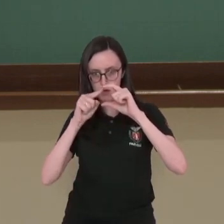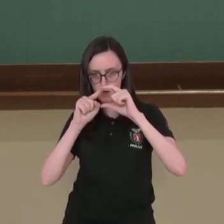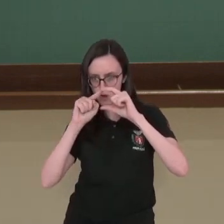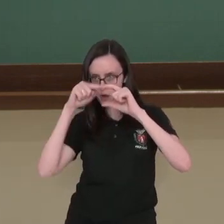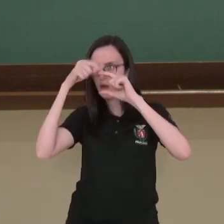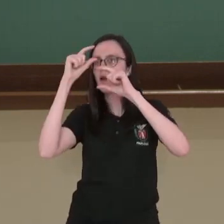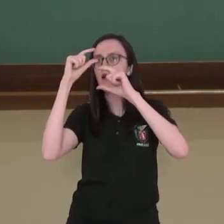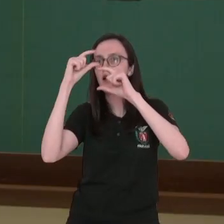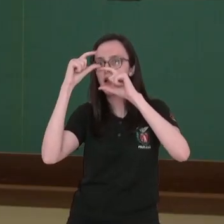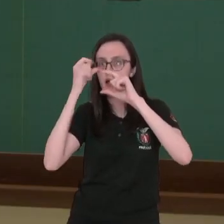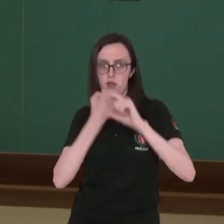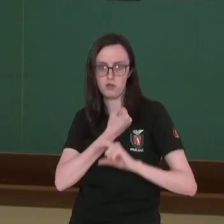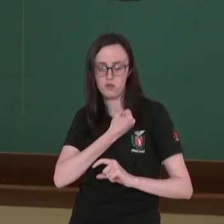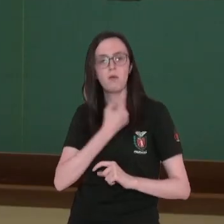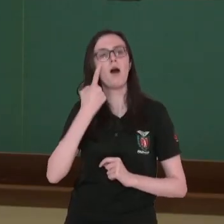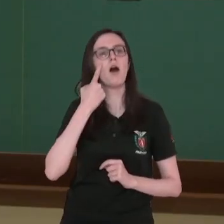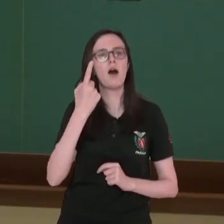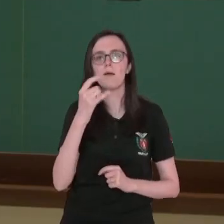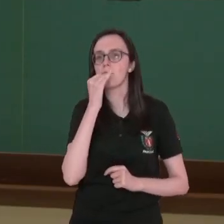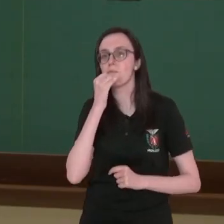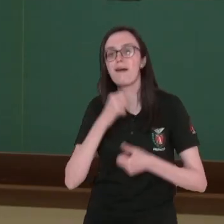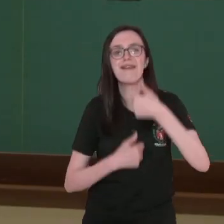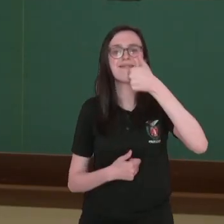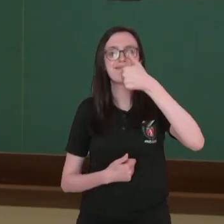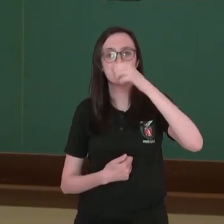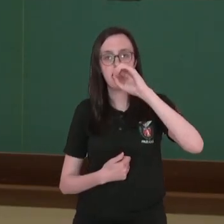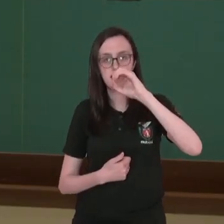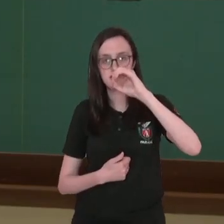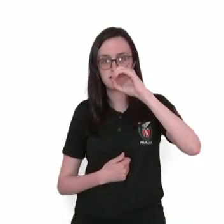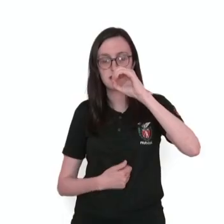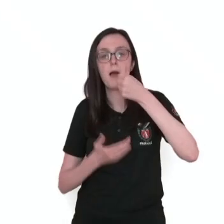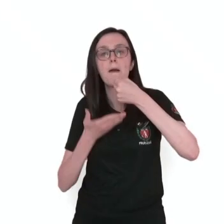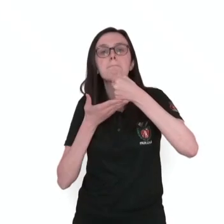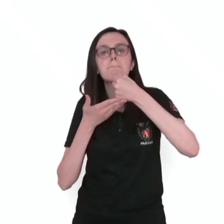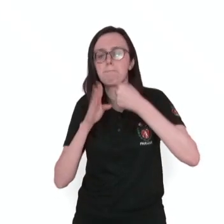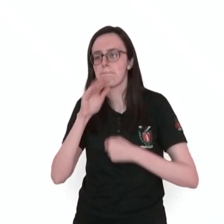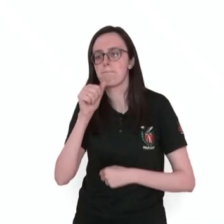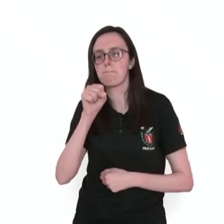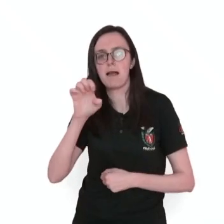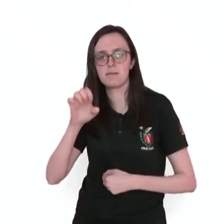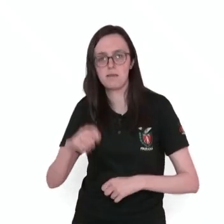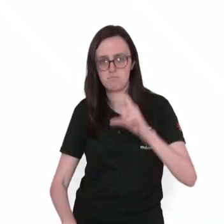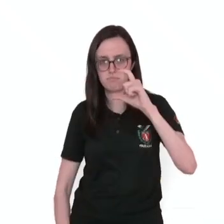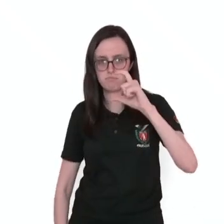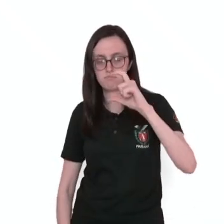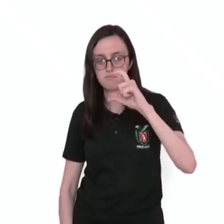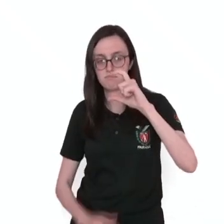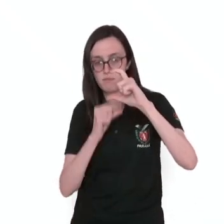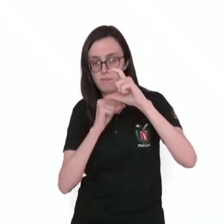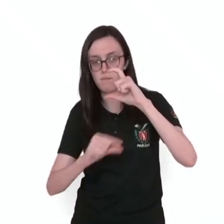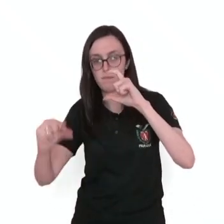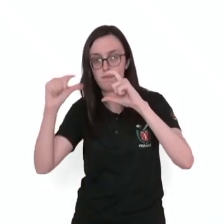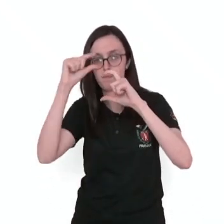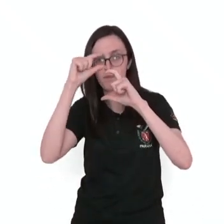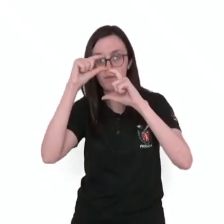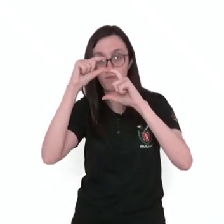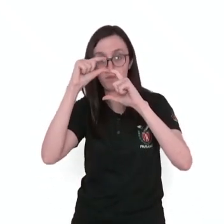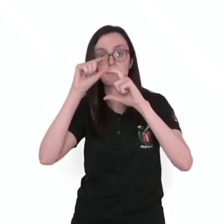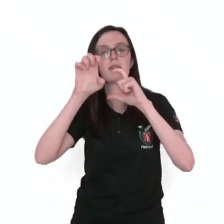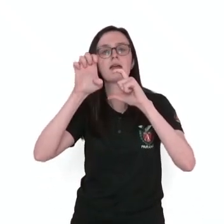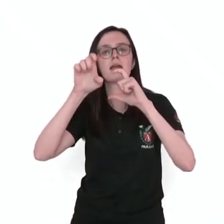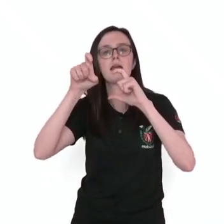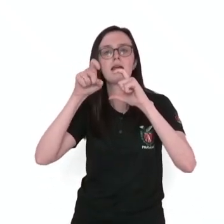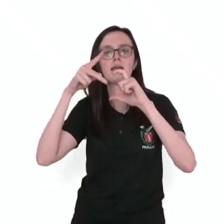olhada aqui. O 10, ele é a base. Os números elevados são os